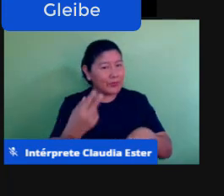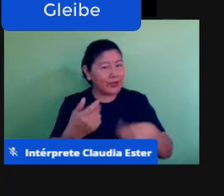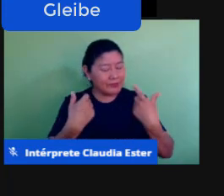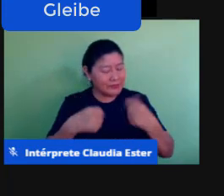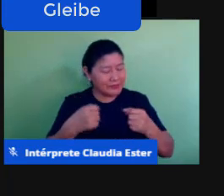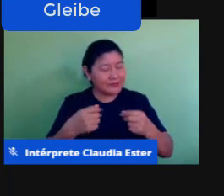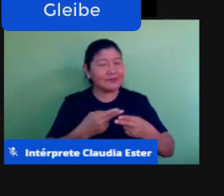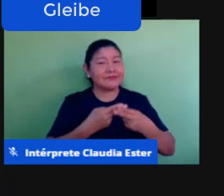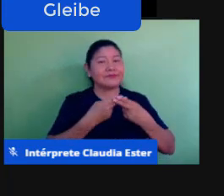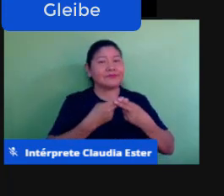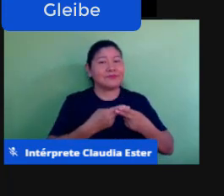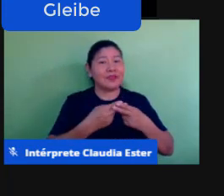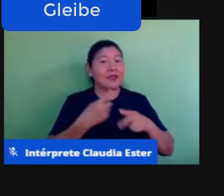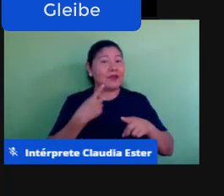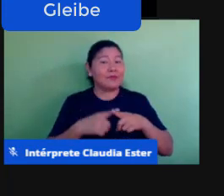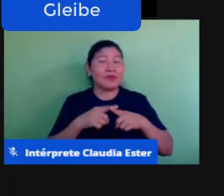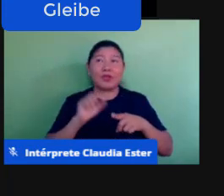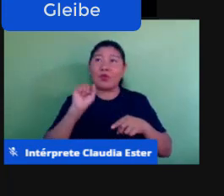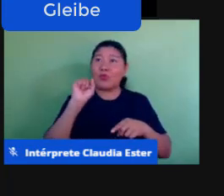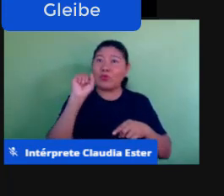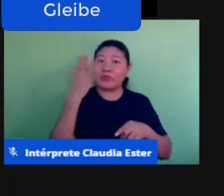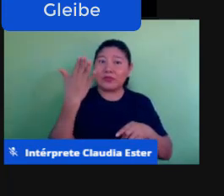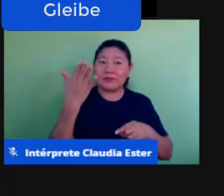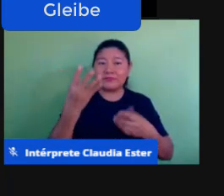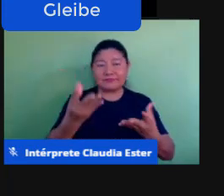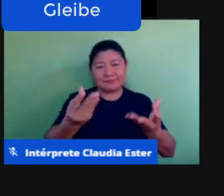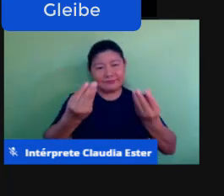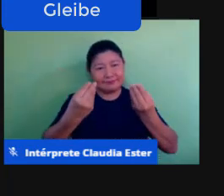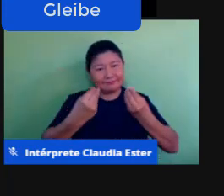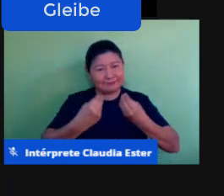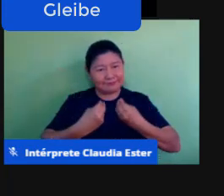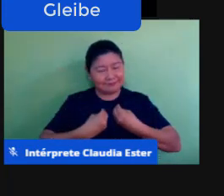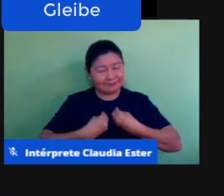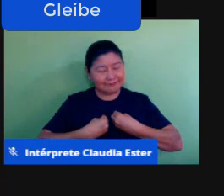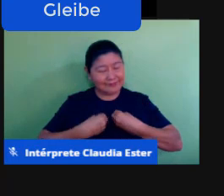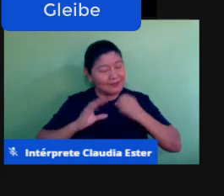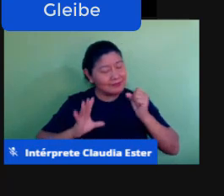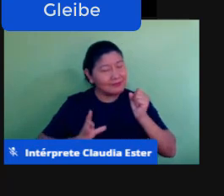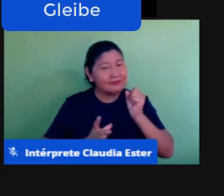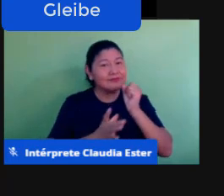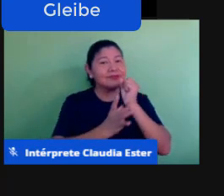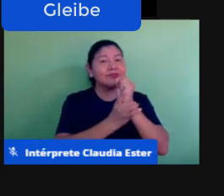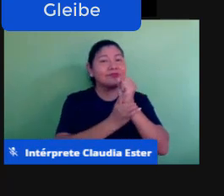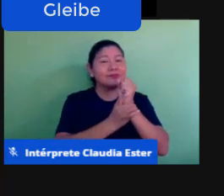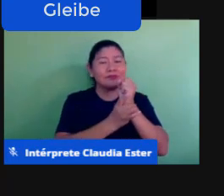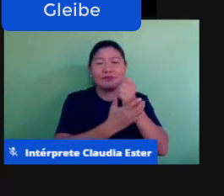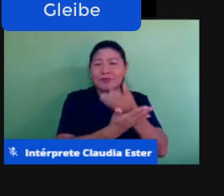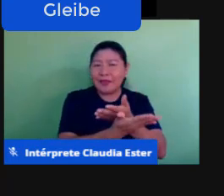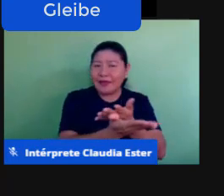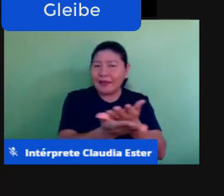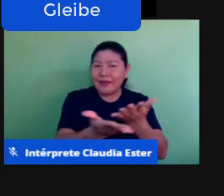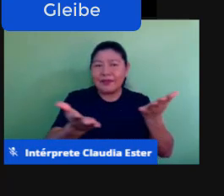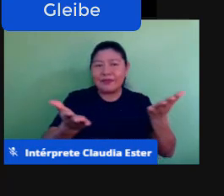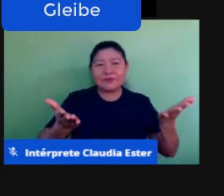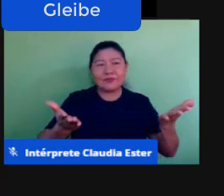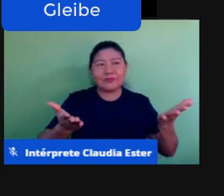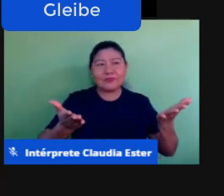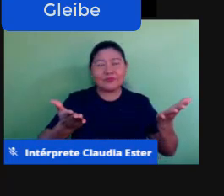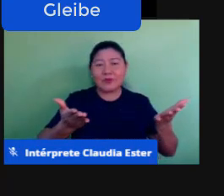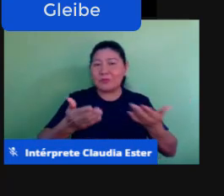o tempo trará a segurança para os envolvidos, direta